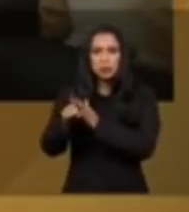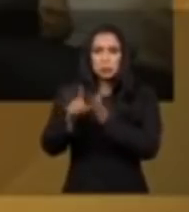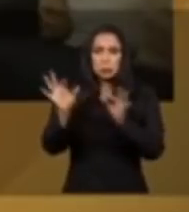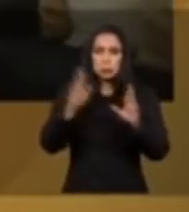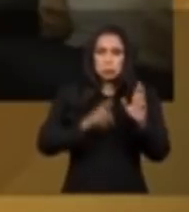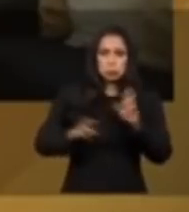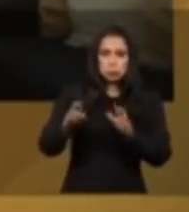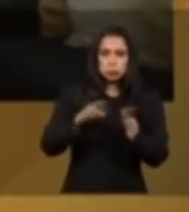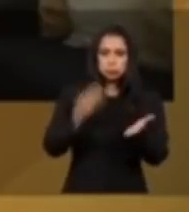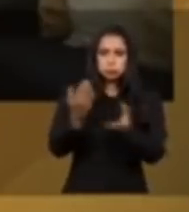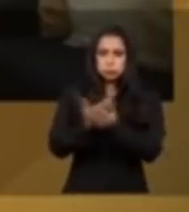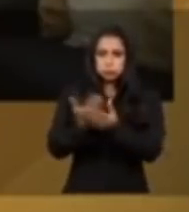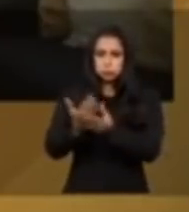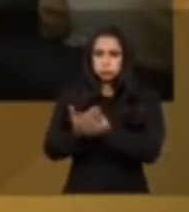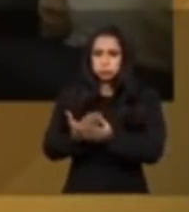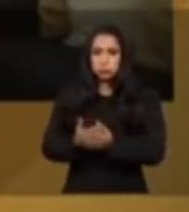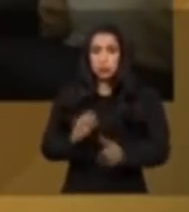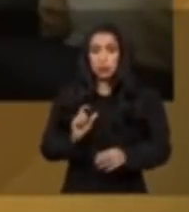enviados